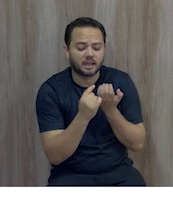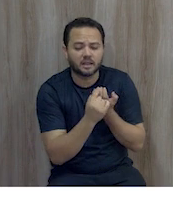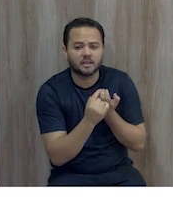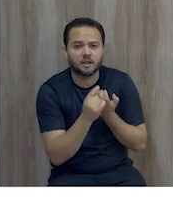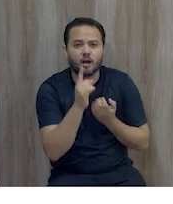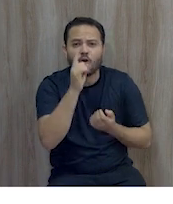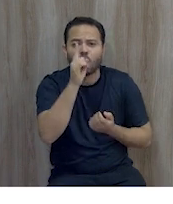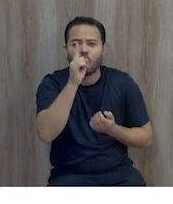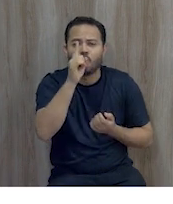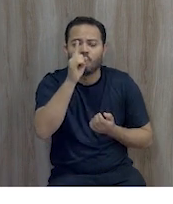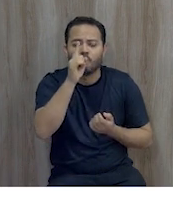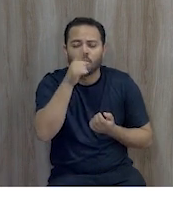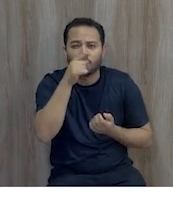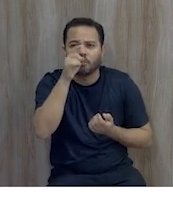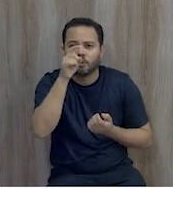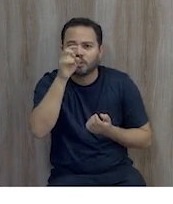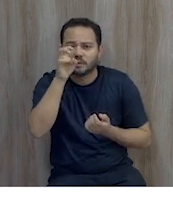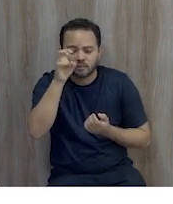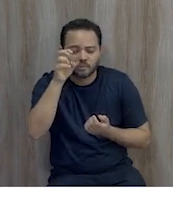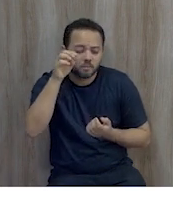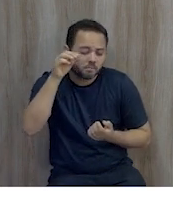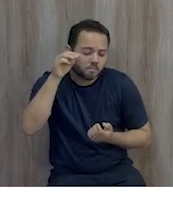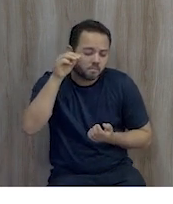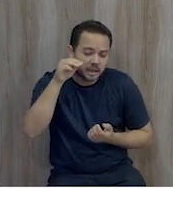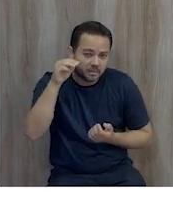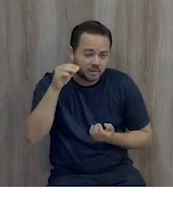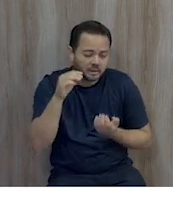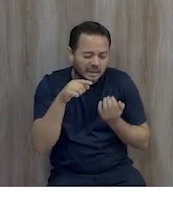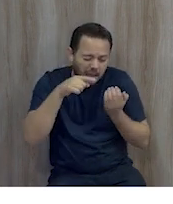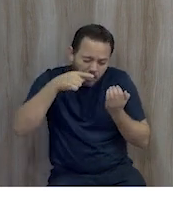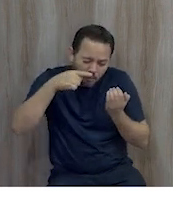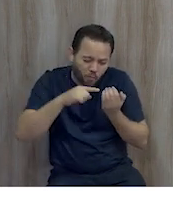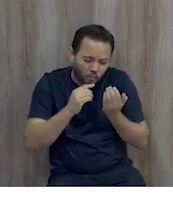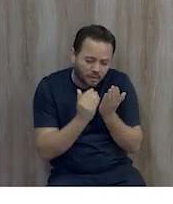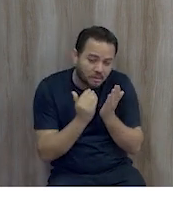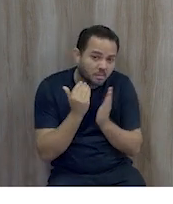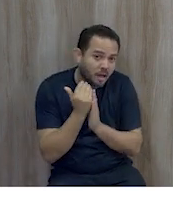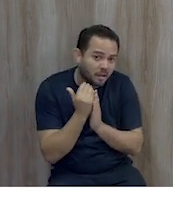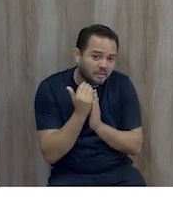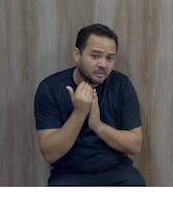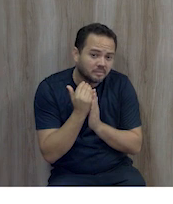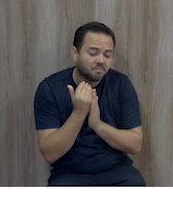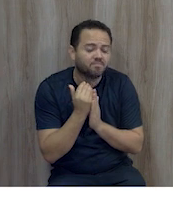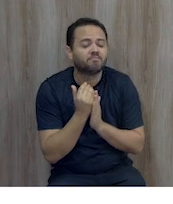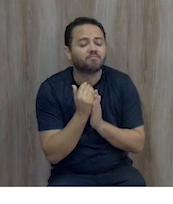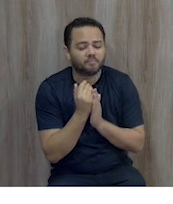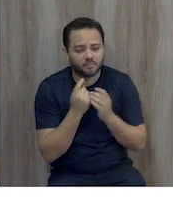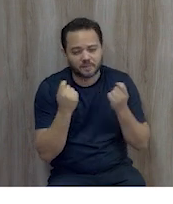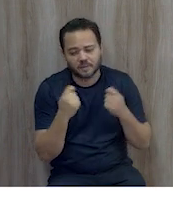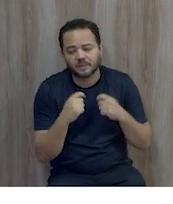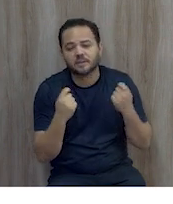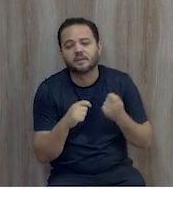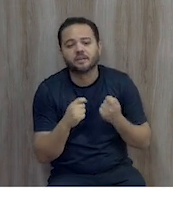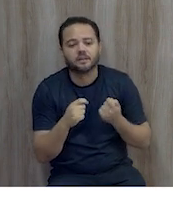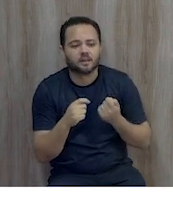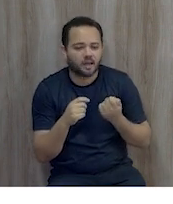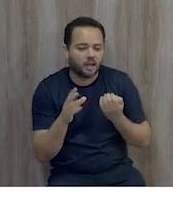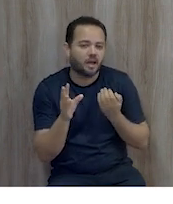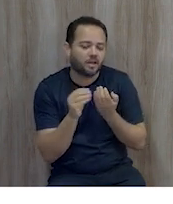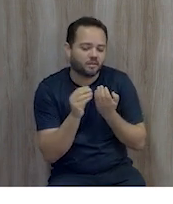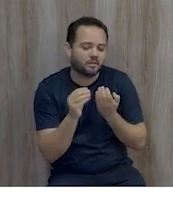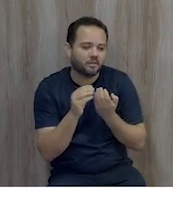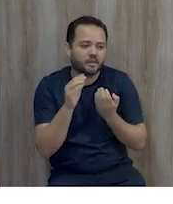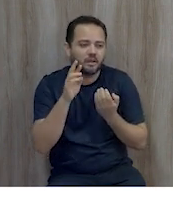1,5 milímetro, já é aquela lesão muito profunda. Aí sim, são casos em que a gente vai precisar colocar